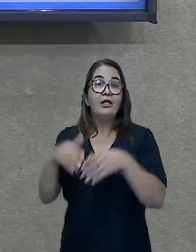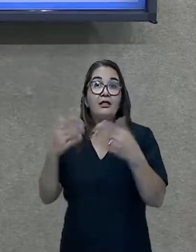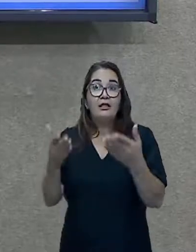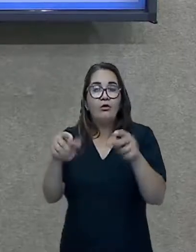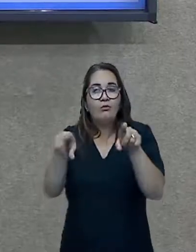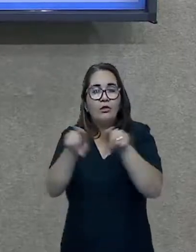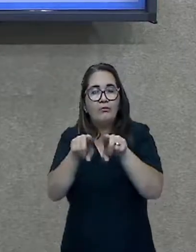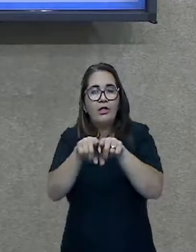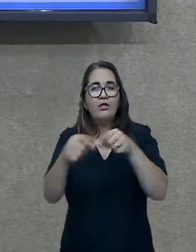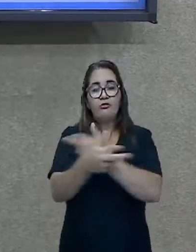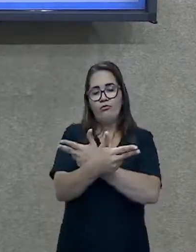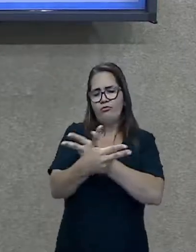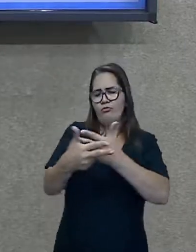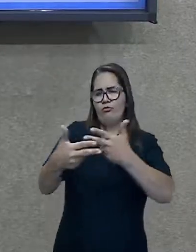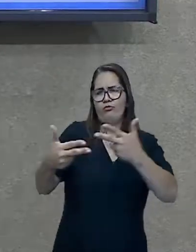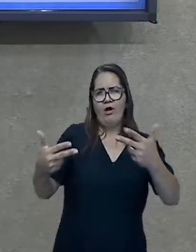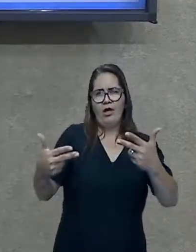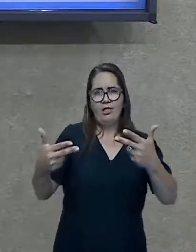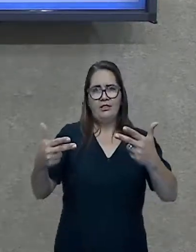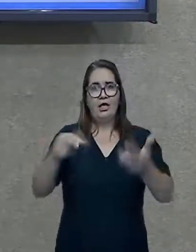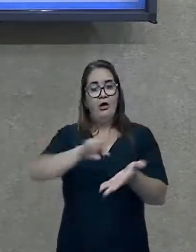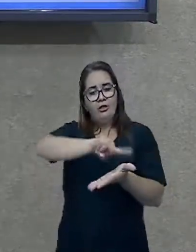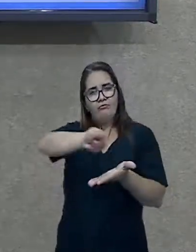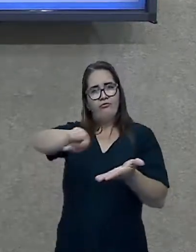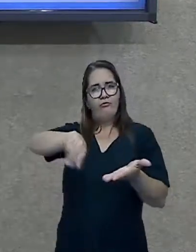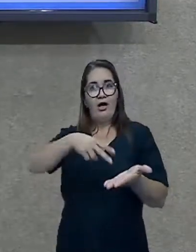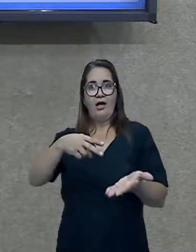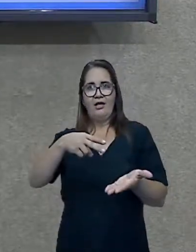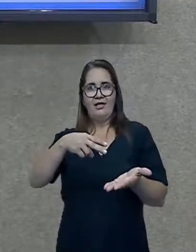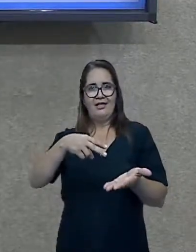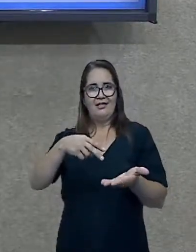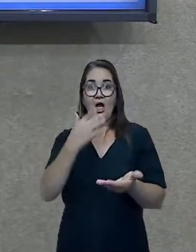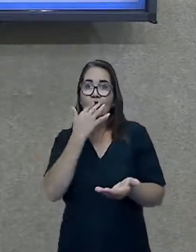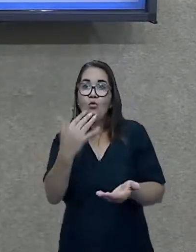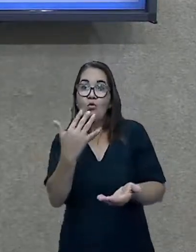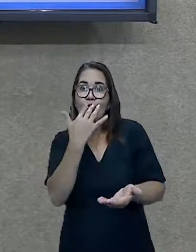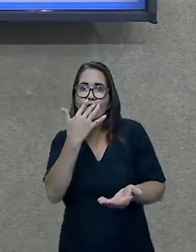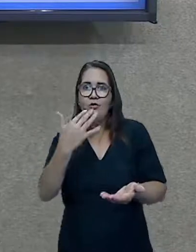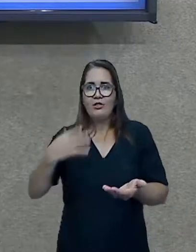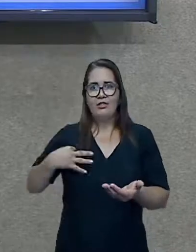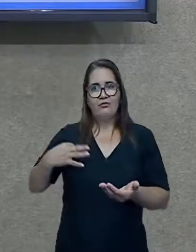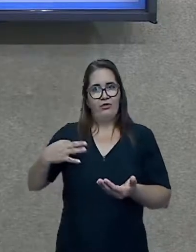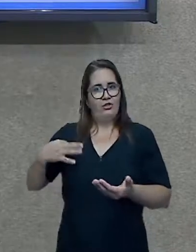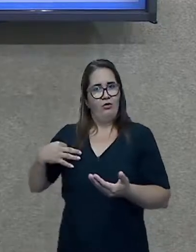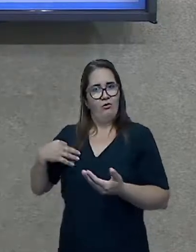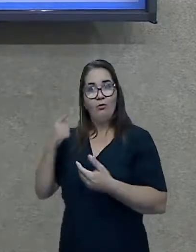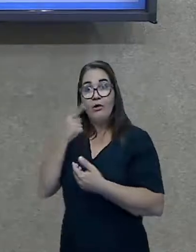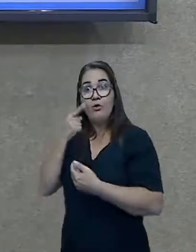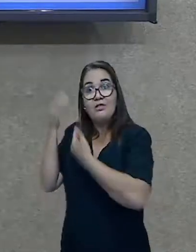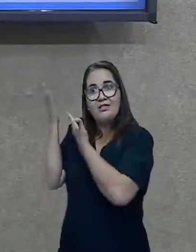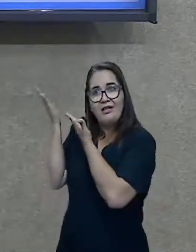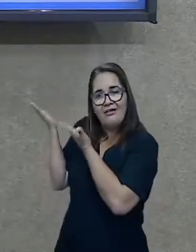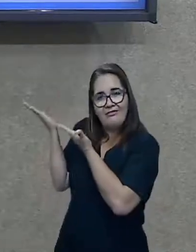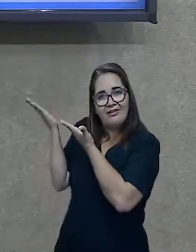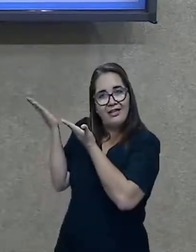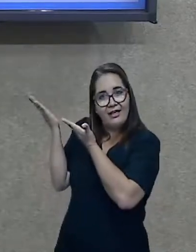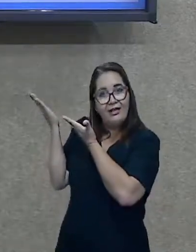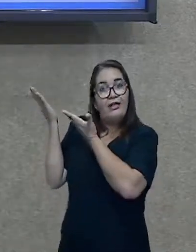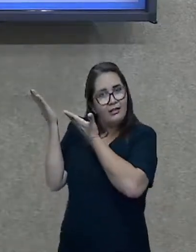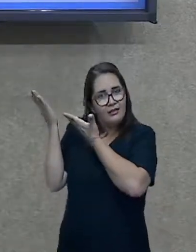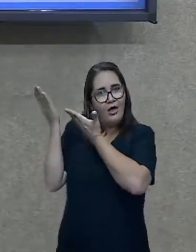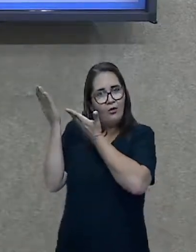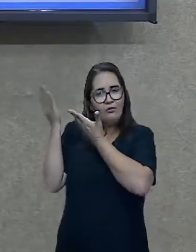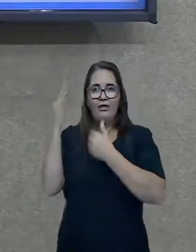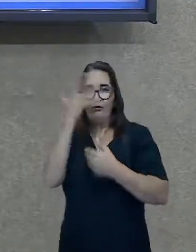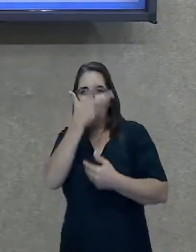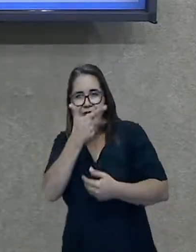cores, padrões diferentes, que vocês podem ver que não seguem o mesmo padrão. Serviu para inspiração,